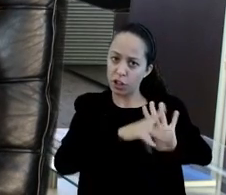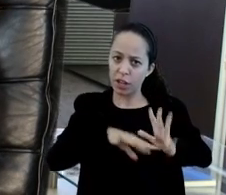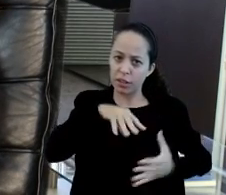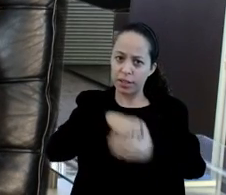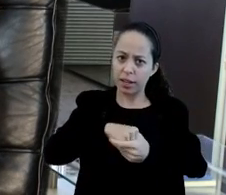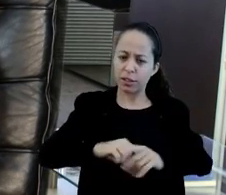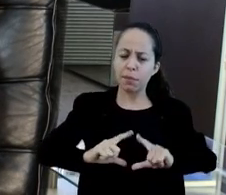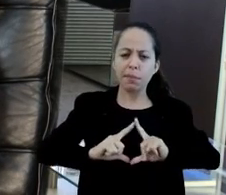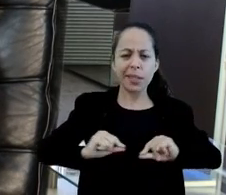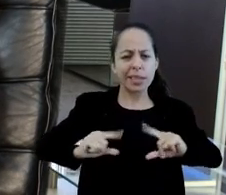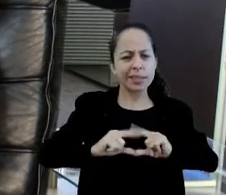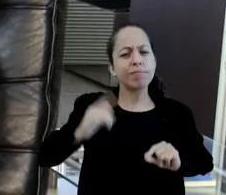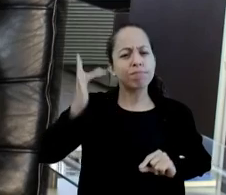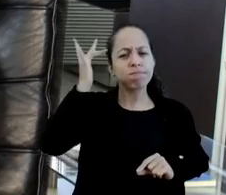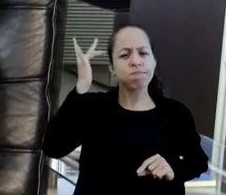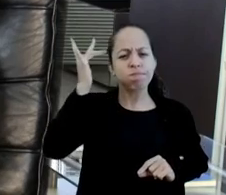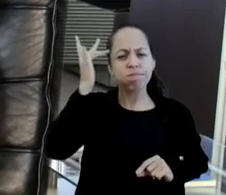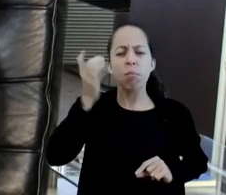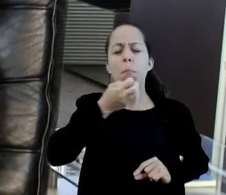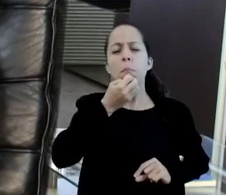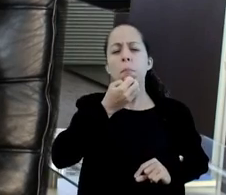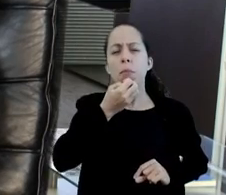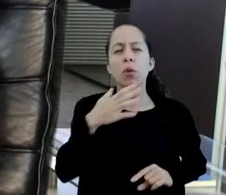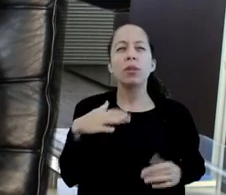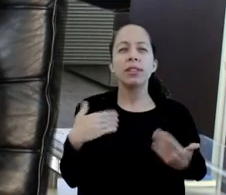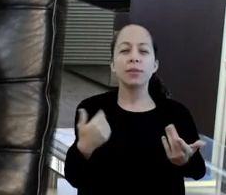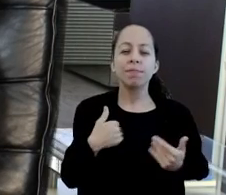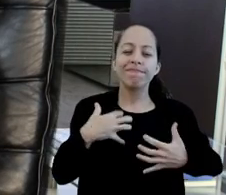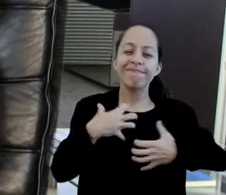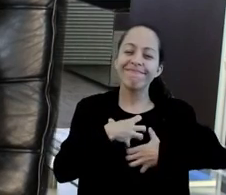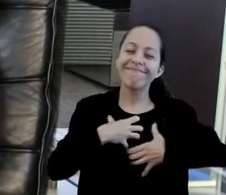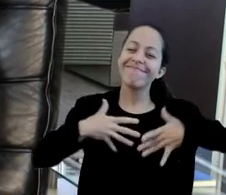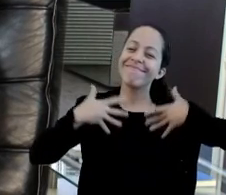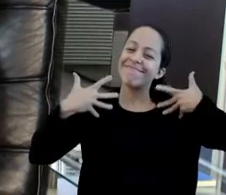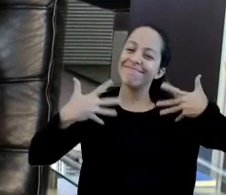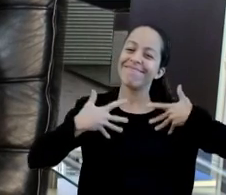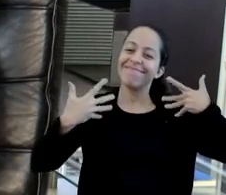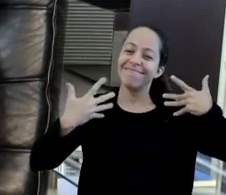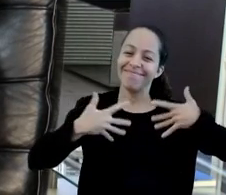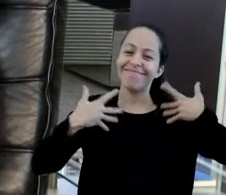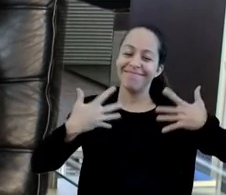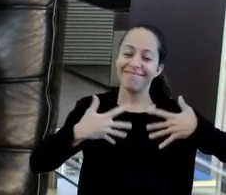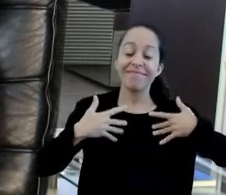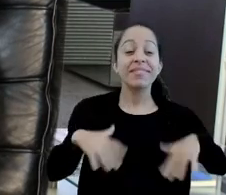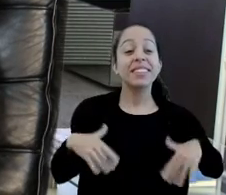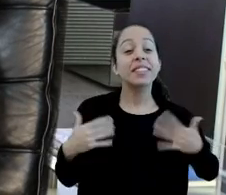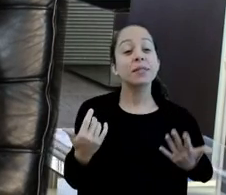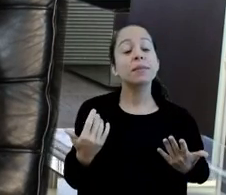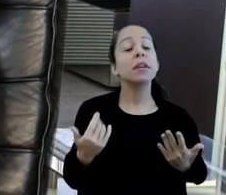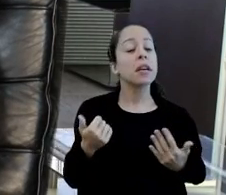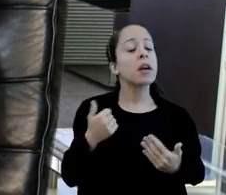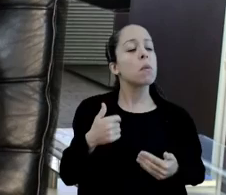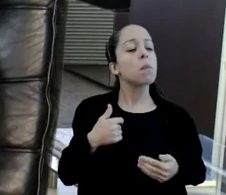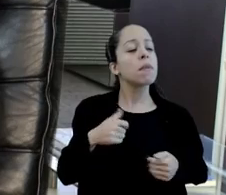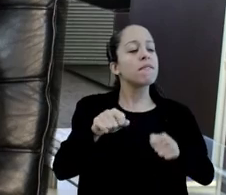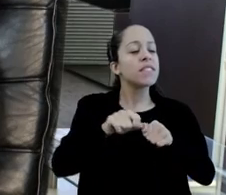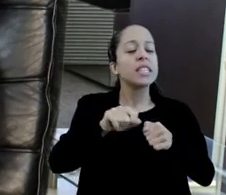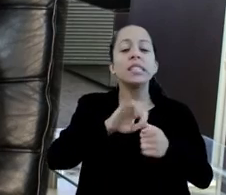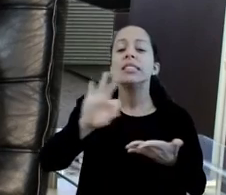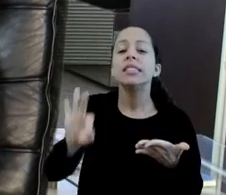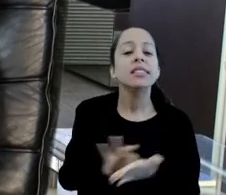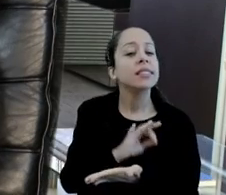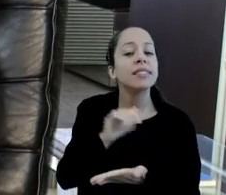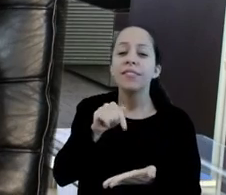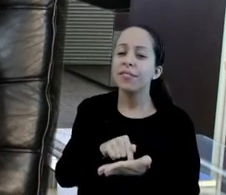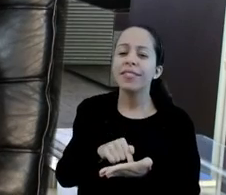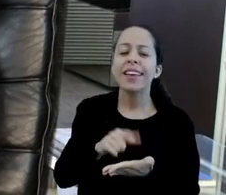a alegria foi imensa. Então, o que me fez é ter essas alegrias a cada ano. Se eu pudesse, o ano que